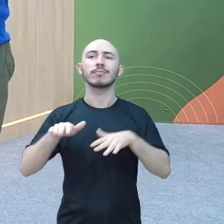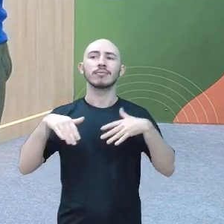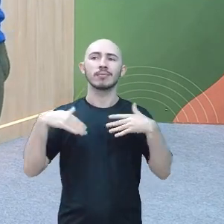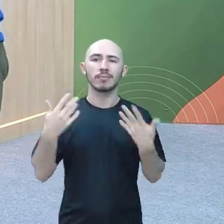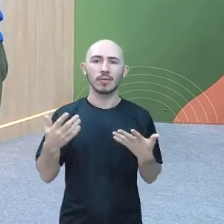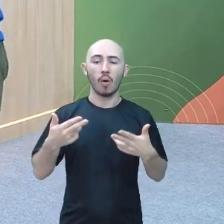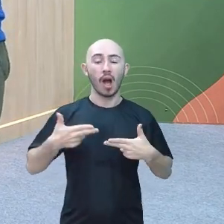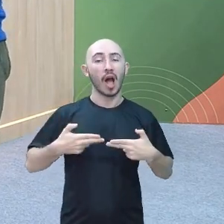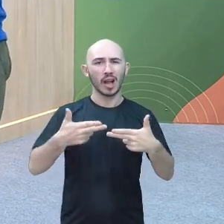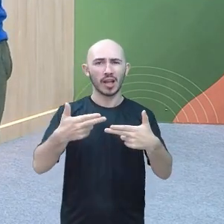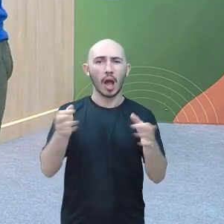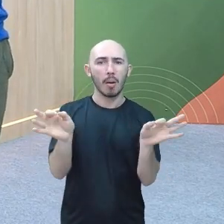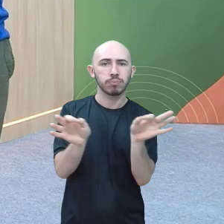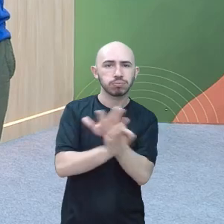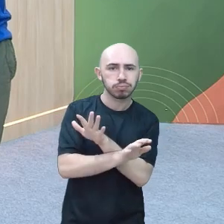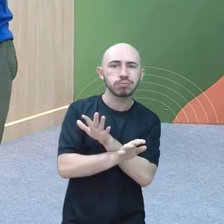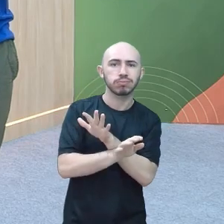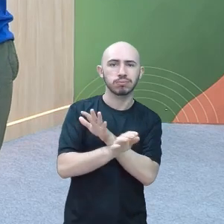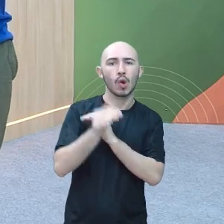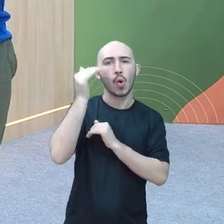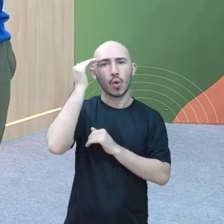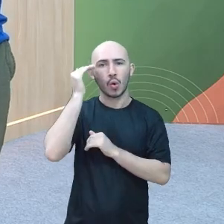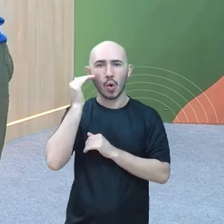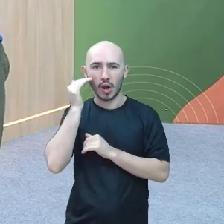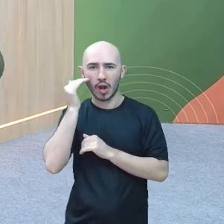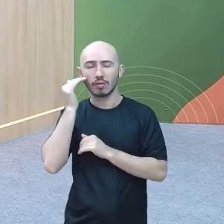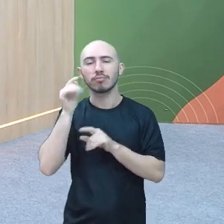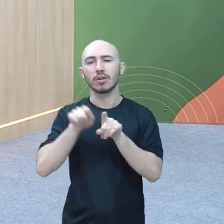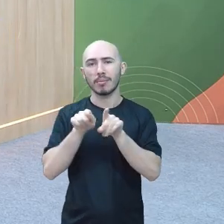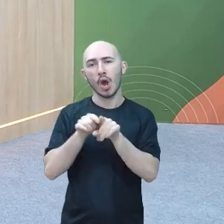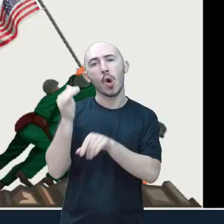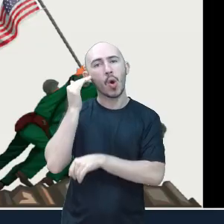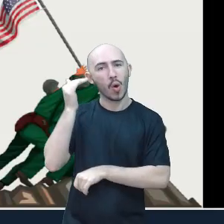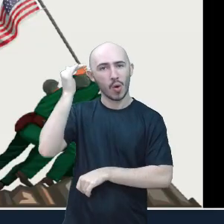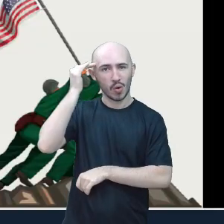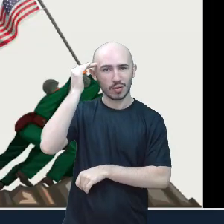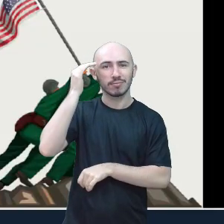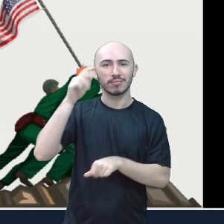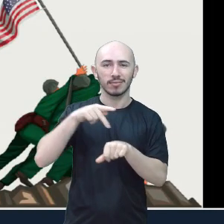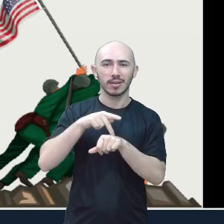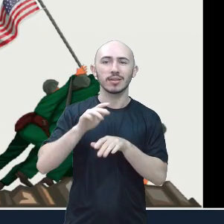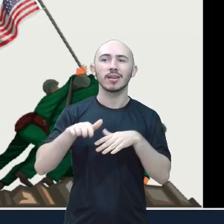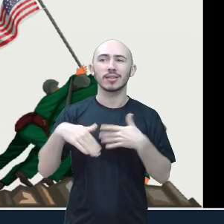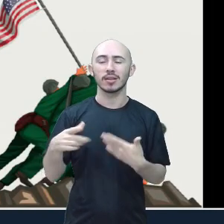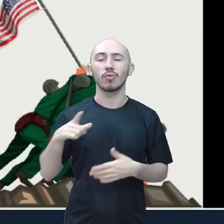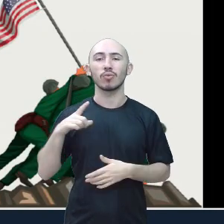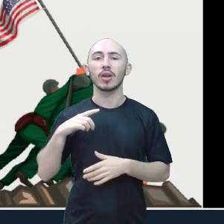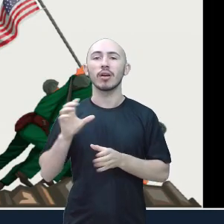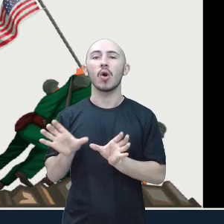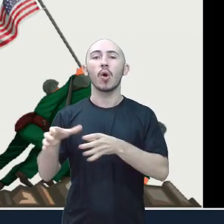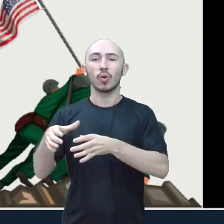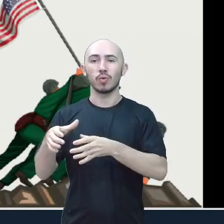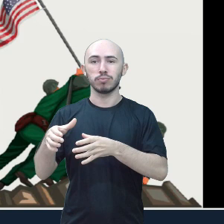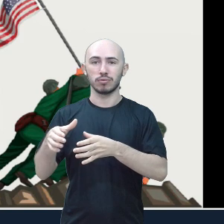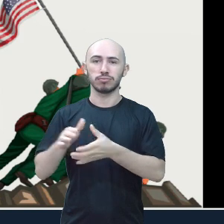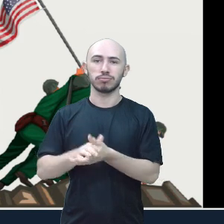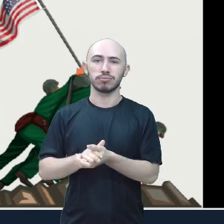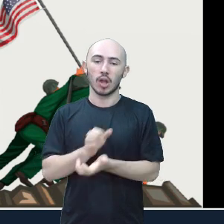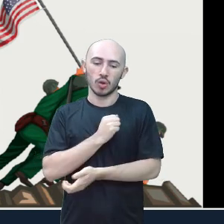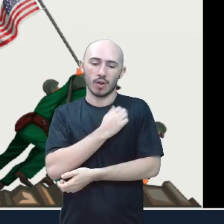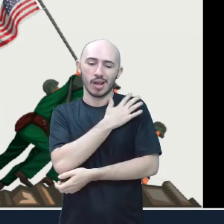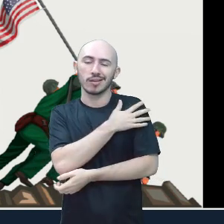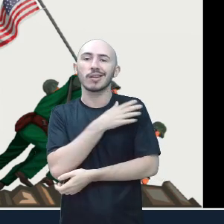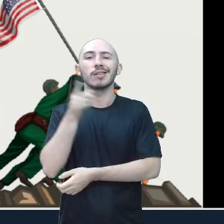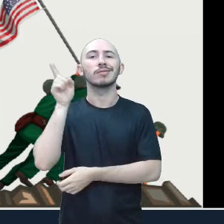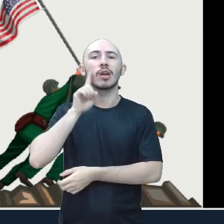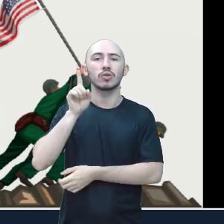após o fim da Guerra das Coreias, né, as tropas dos Estados Unidos ainda estavam lá para a proteção da Coreia